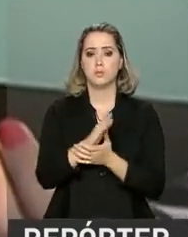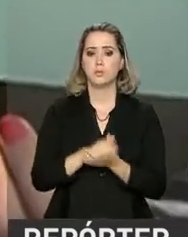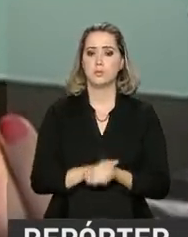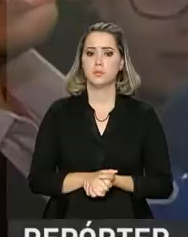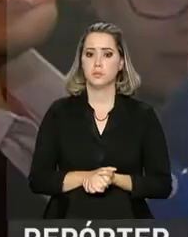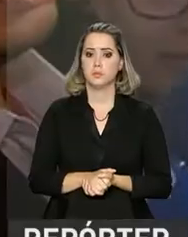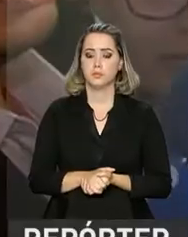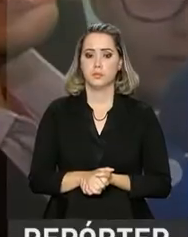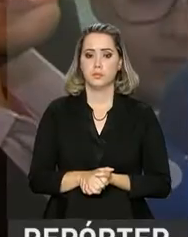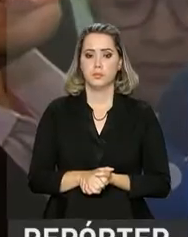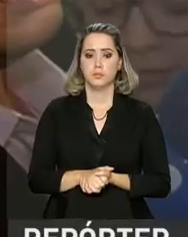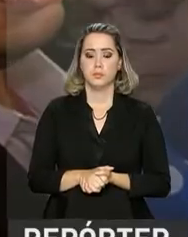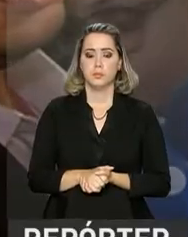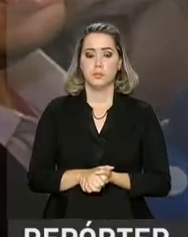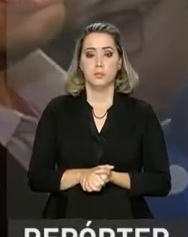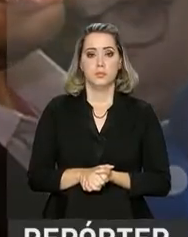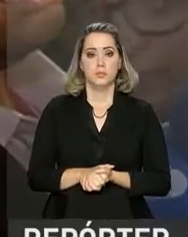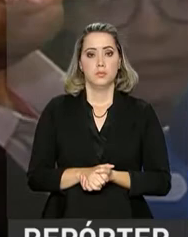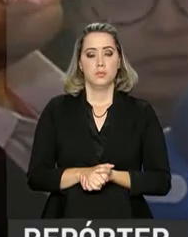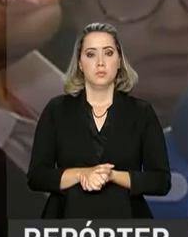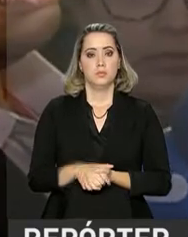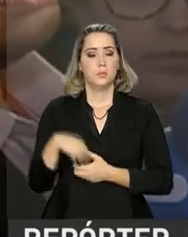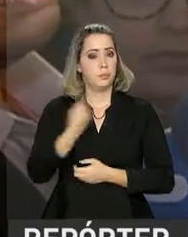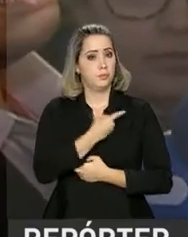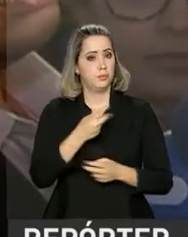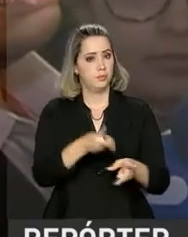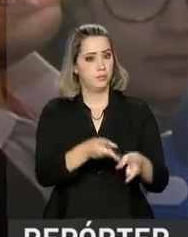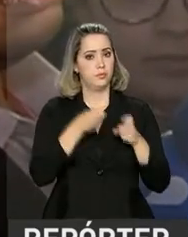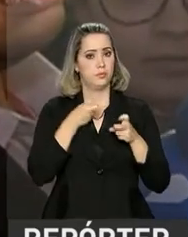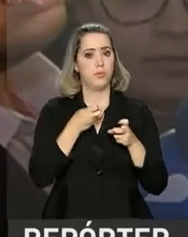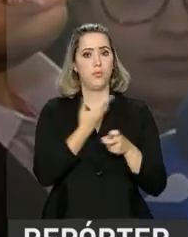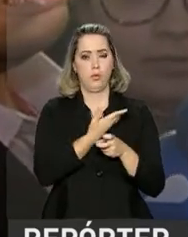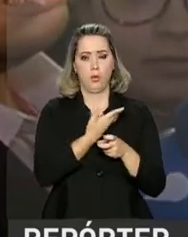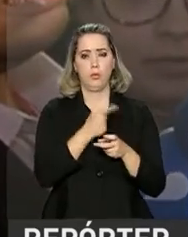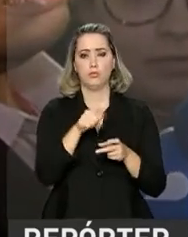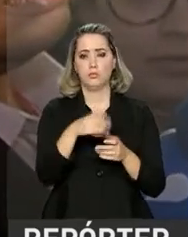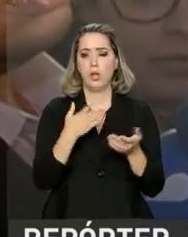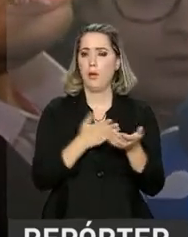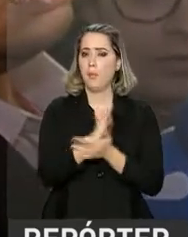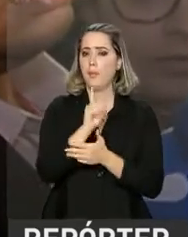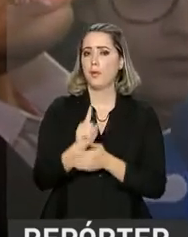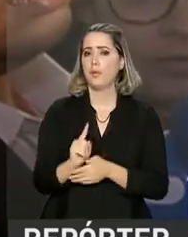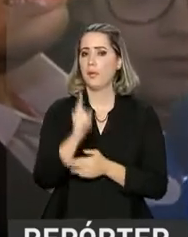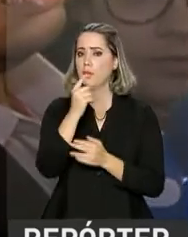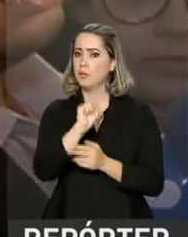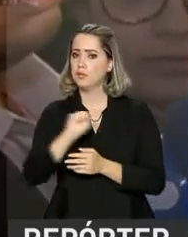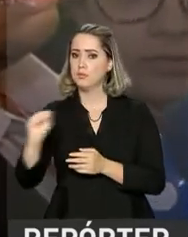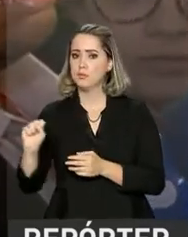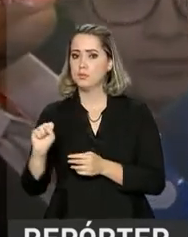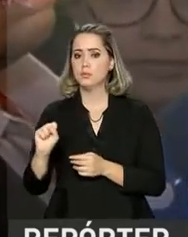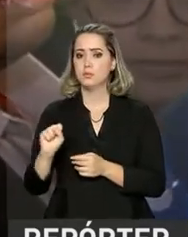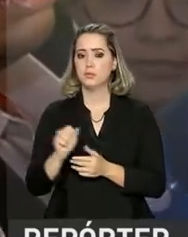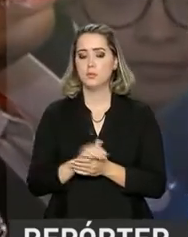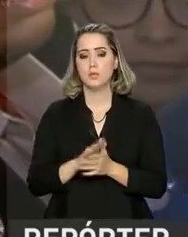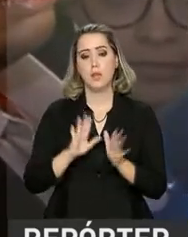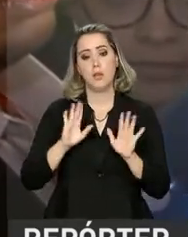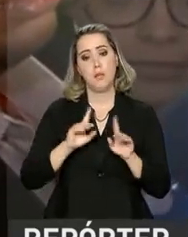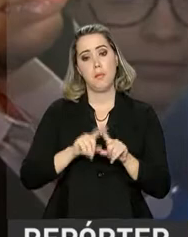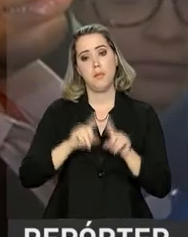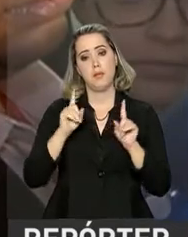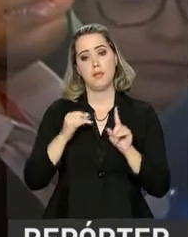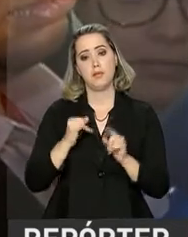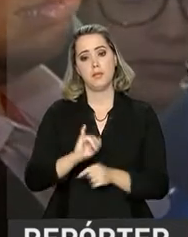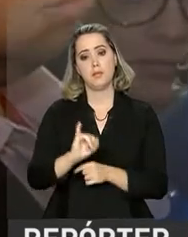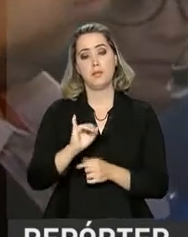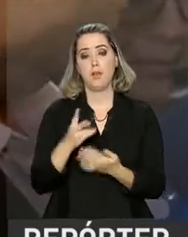quanto antes. A nossa expectativa é que as reformas sejam aprovadas no primeiro semestre. Agora, se